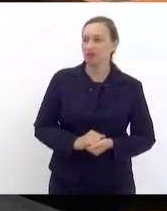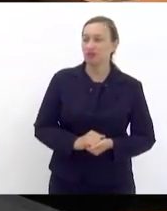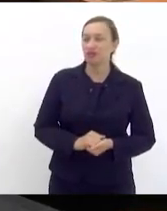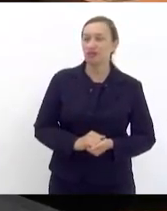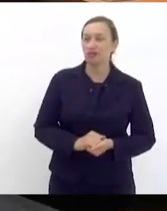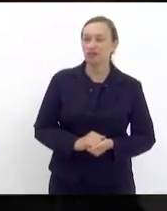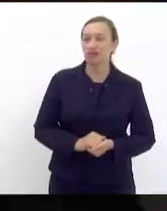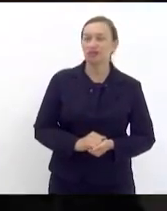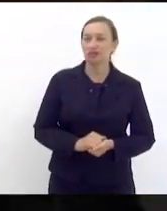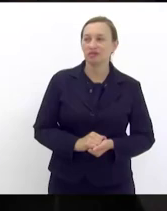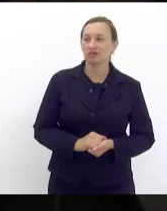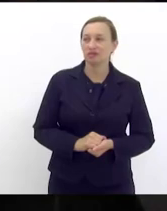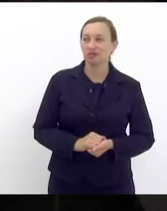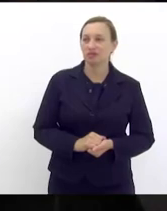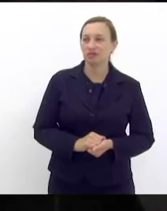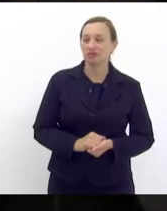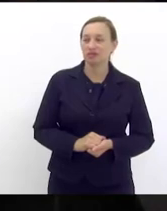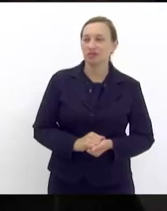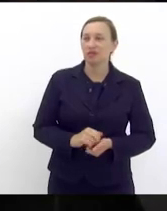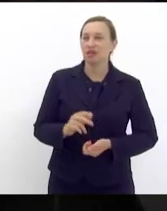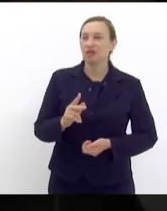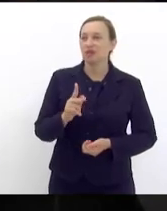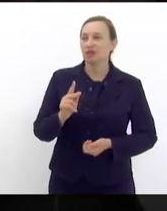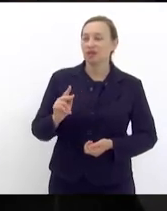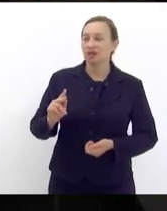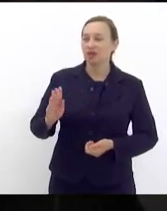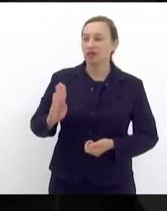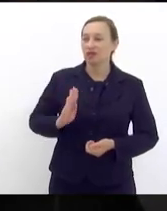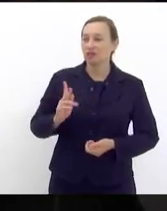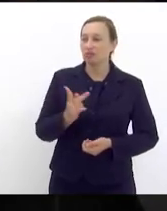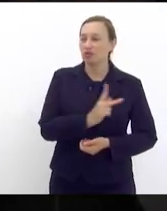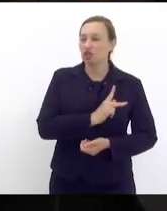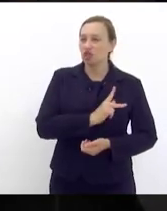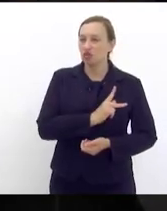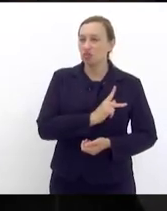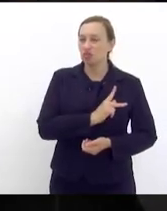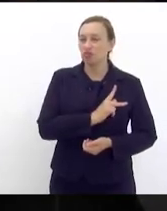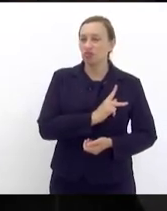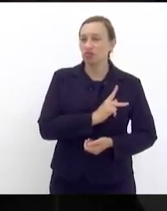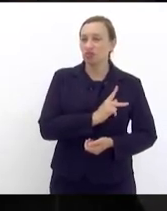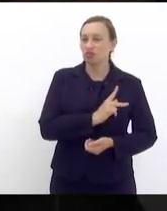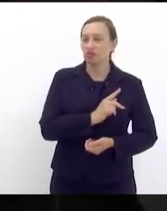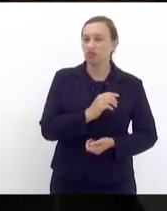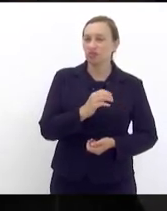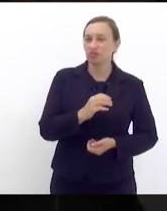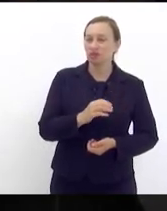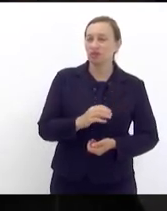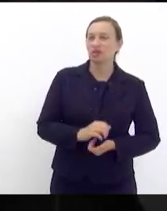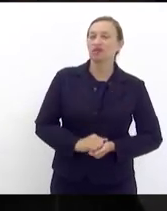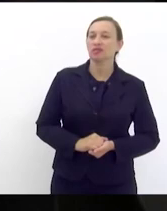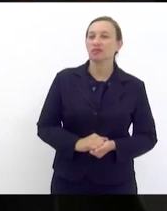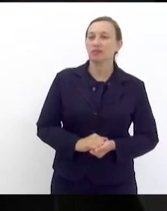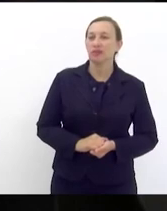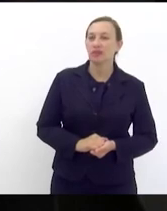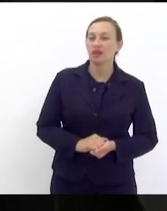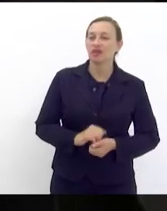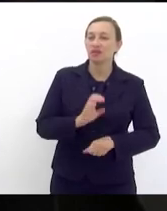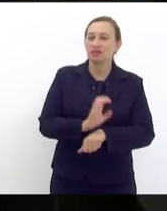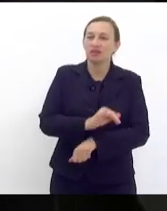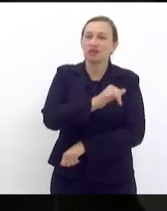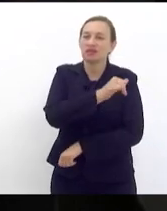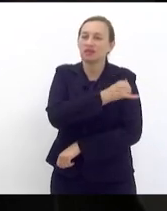Pastor, meu bispo, pastor, líder da Nação Madureira, Ministério de Madureira, aqui no estado do Rio de